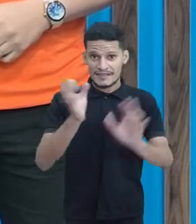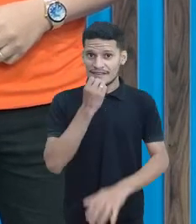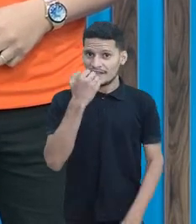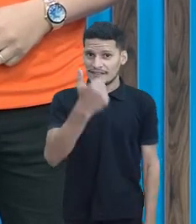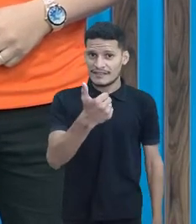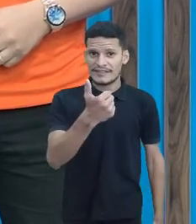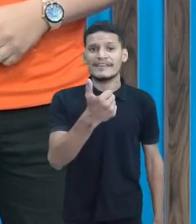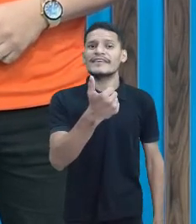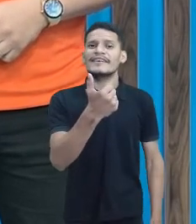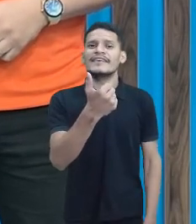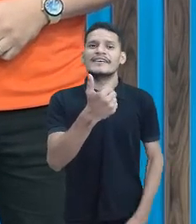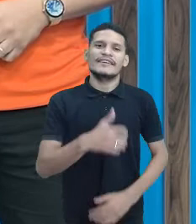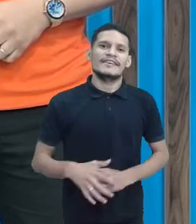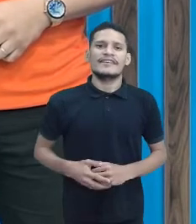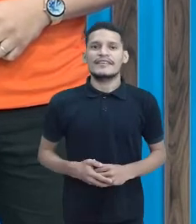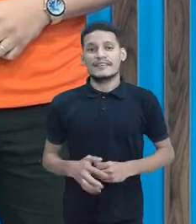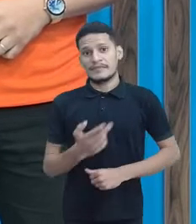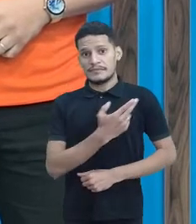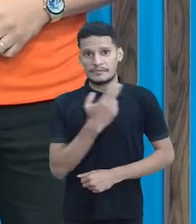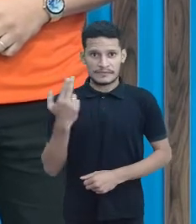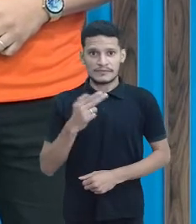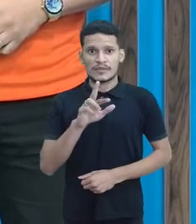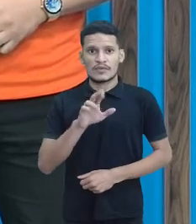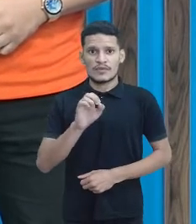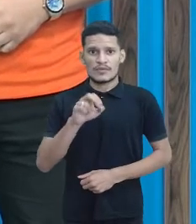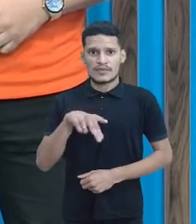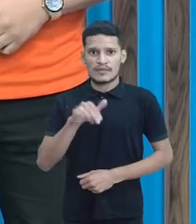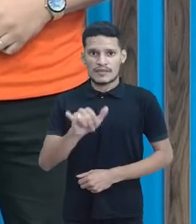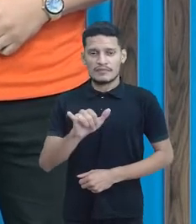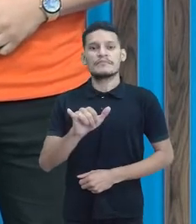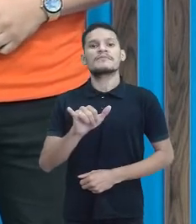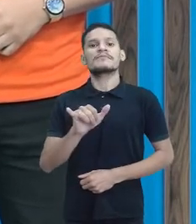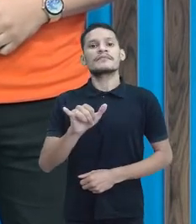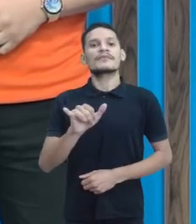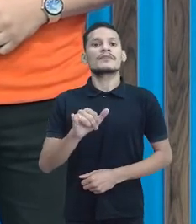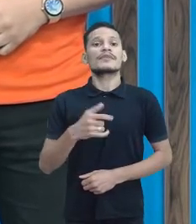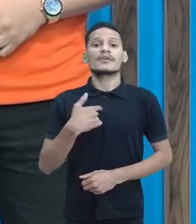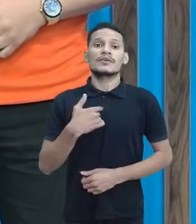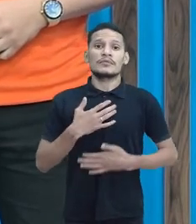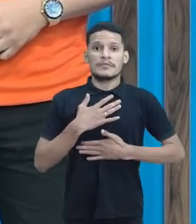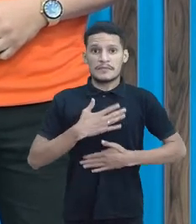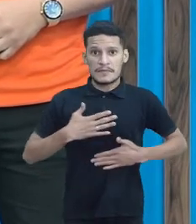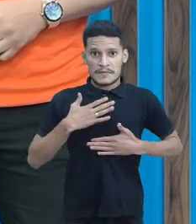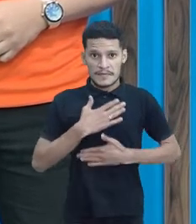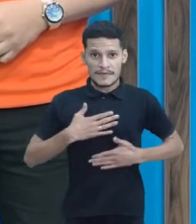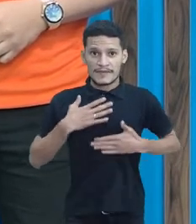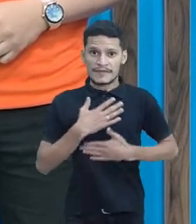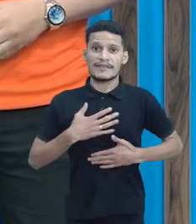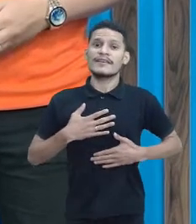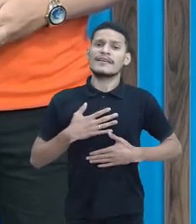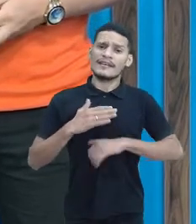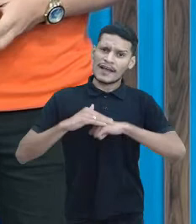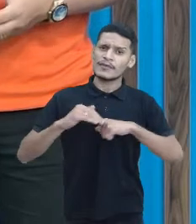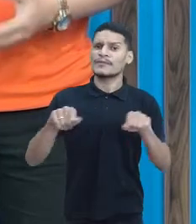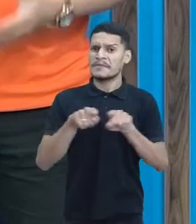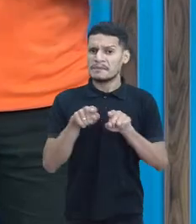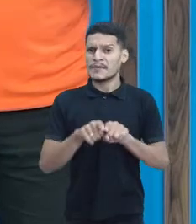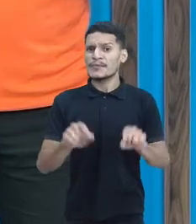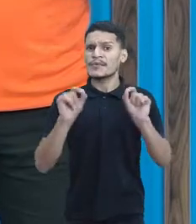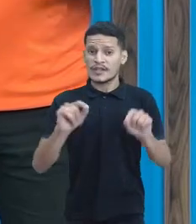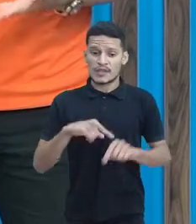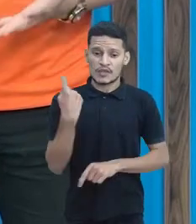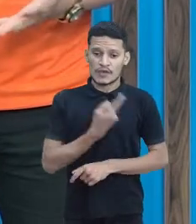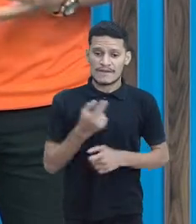tudo bem com você? Eu sou o professor Rony Monteiro e é com muita alegria e carinho que a gente está fazendo